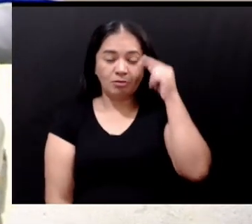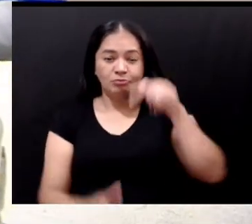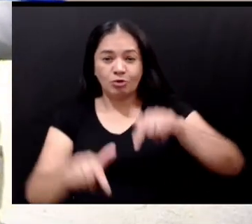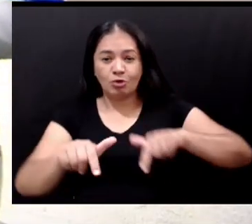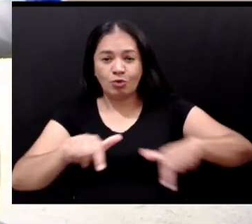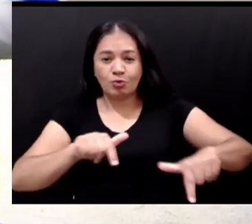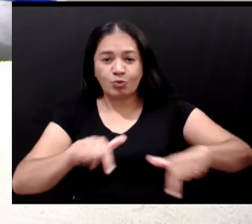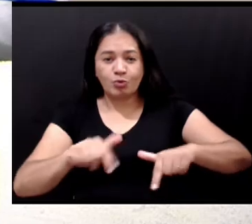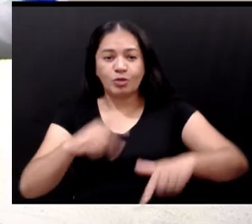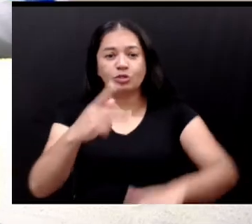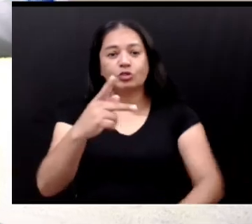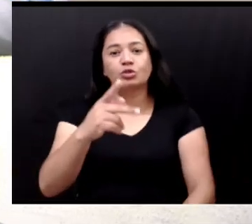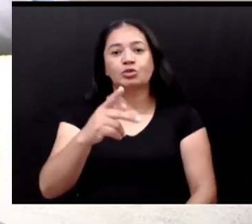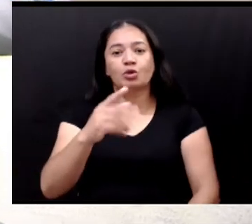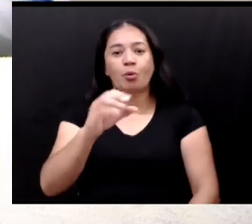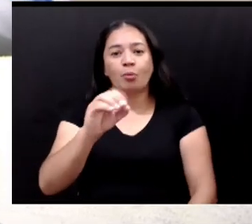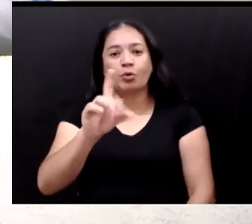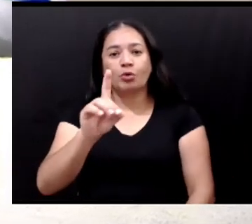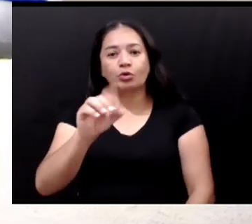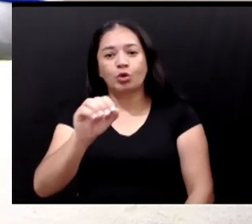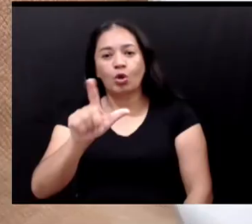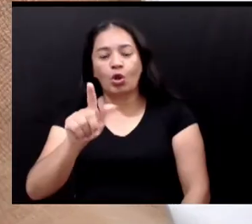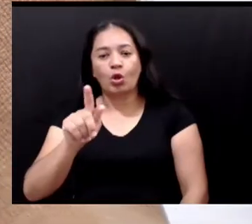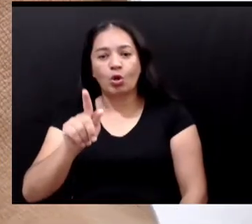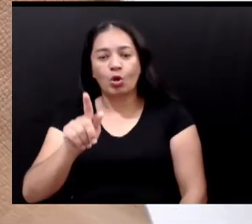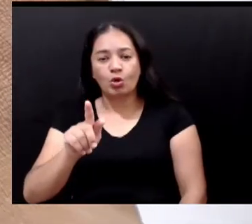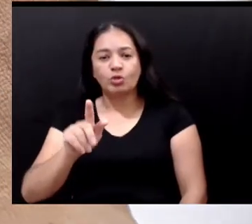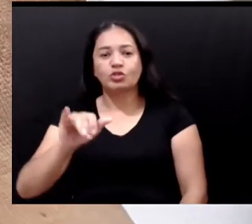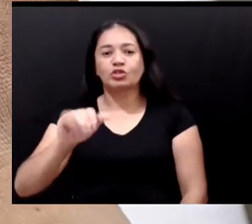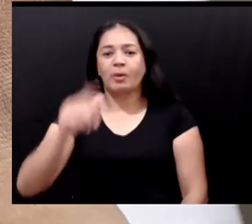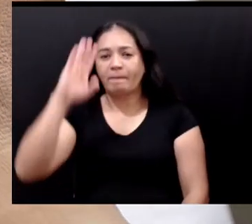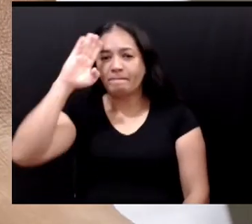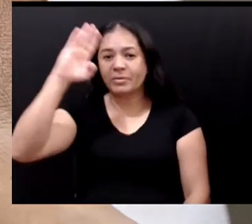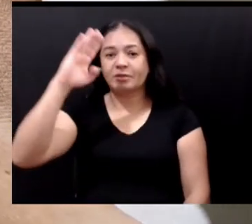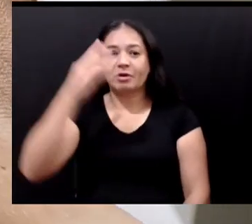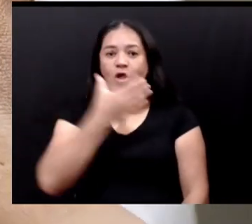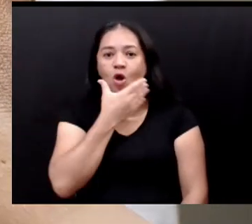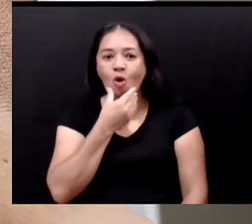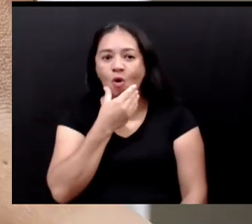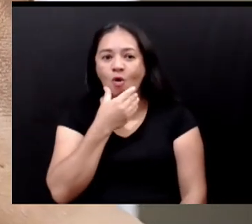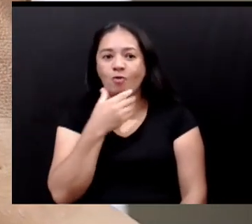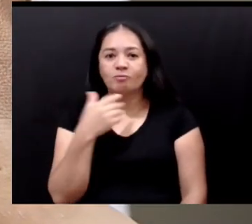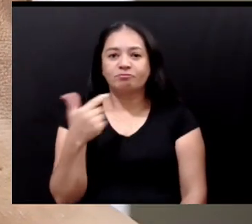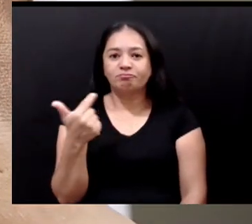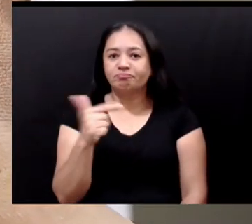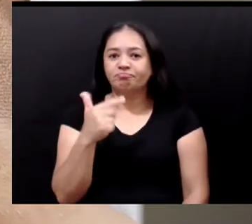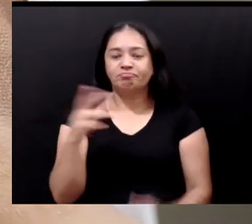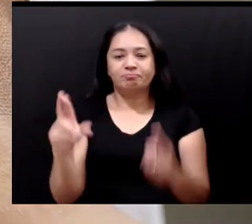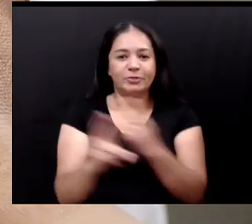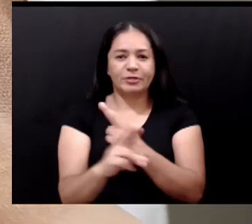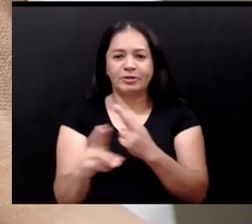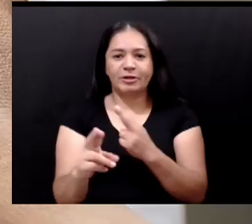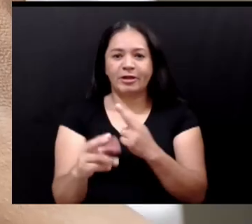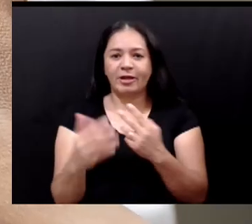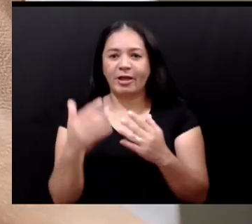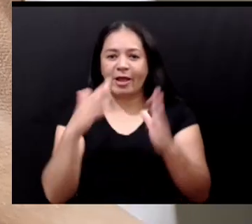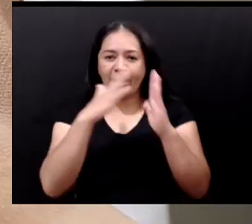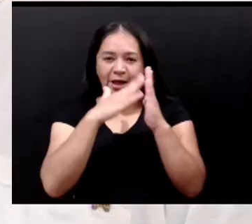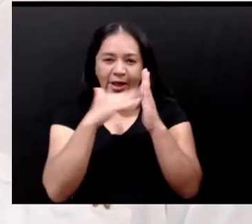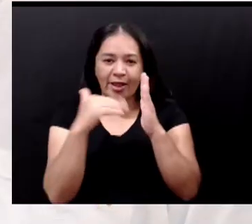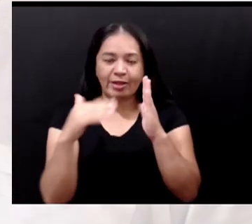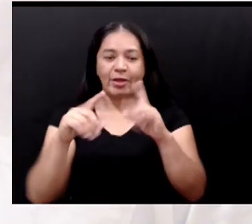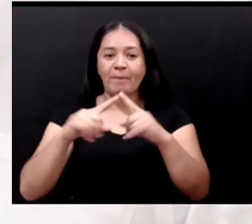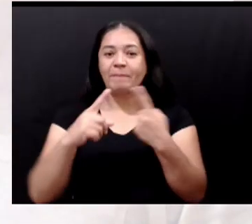podologia era feito principalmente por homens e não tinha relação com a estética, mas sim com a saúde dos